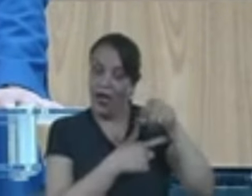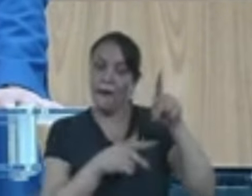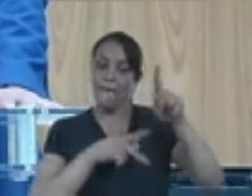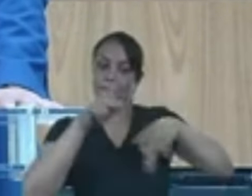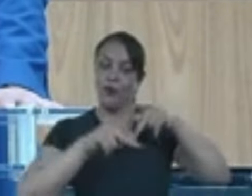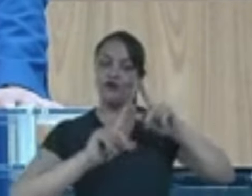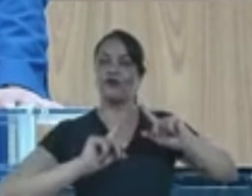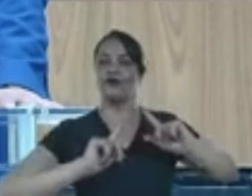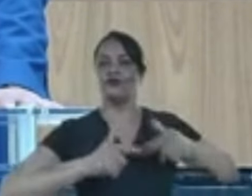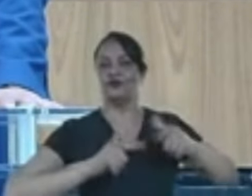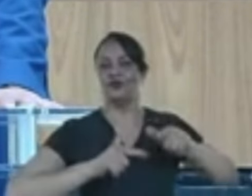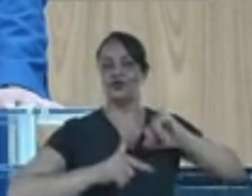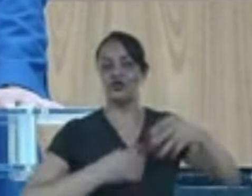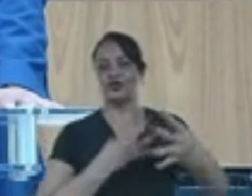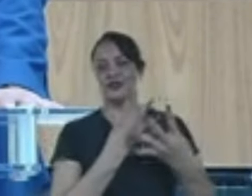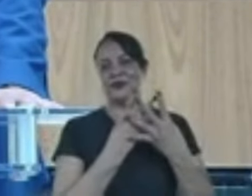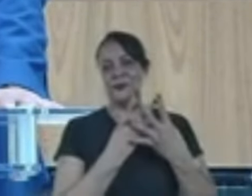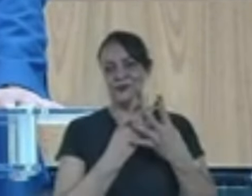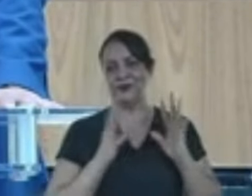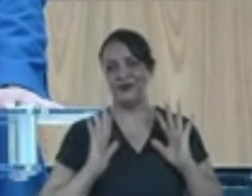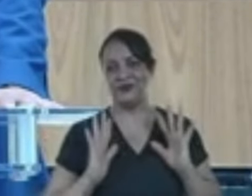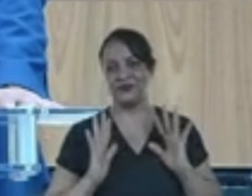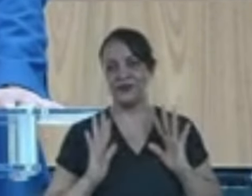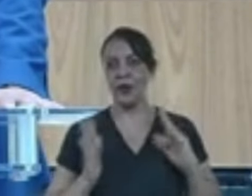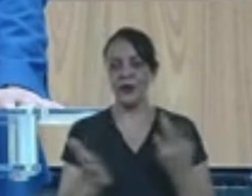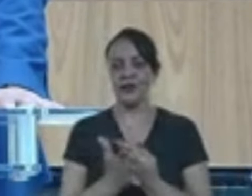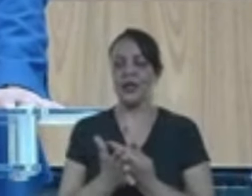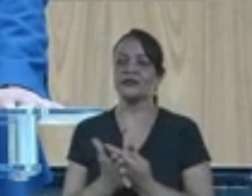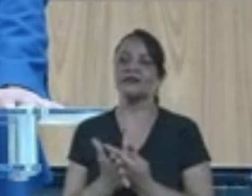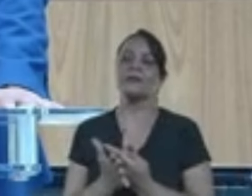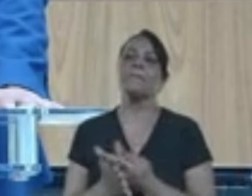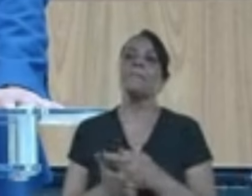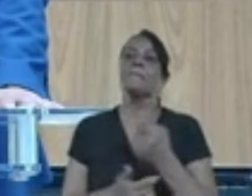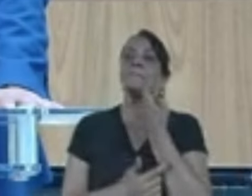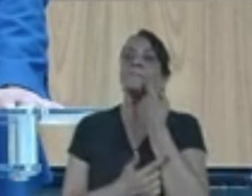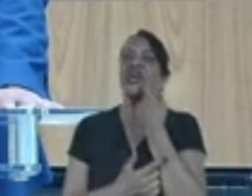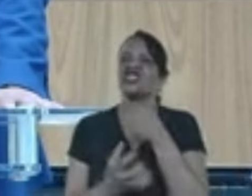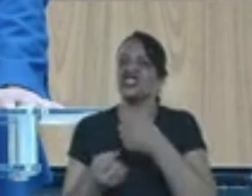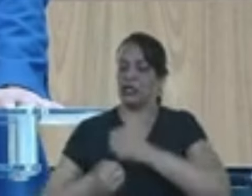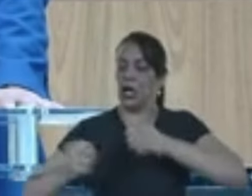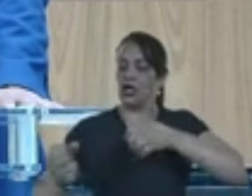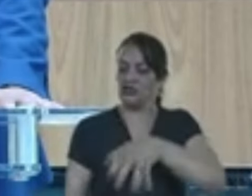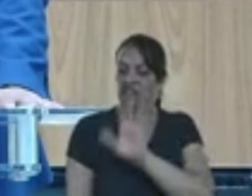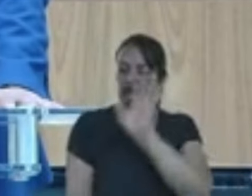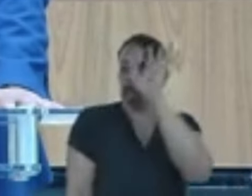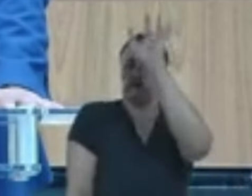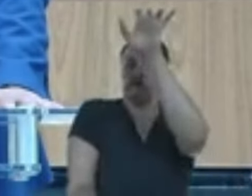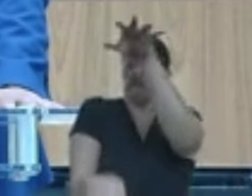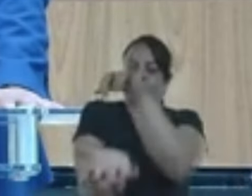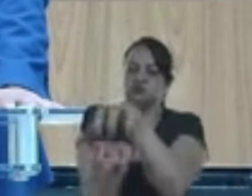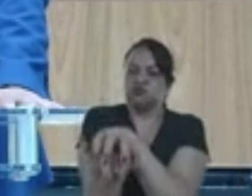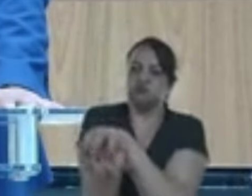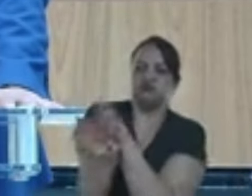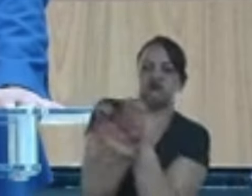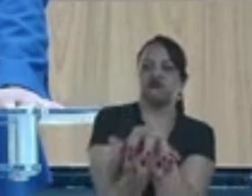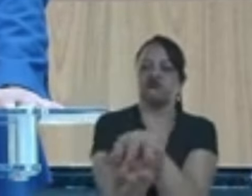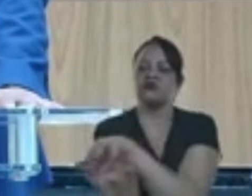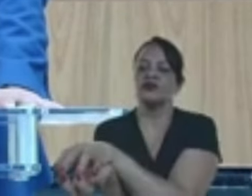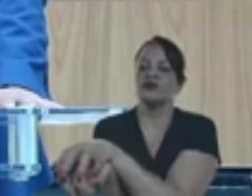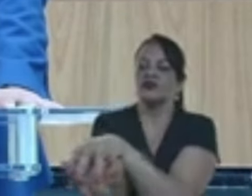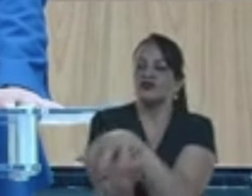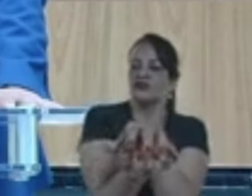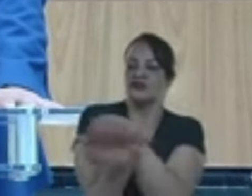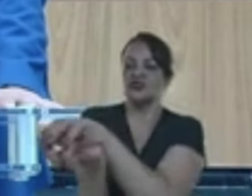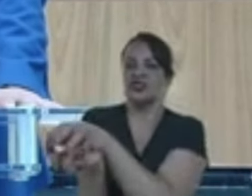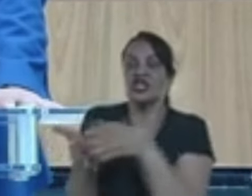foi e foi vomitado na praia, na frente da cidade de Nínive.